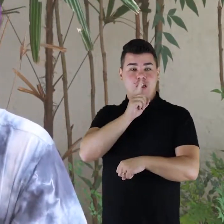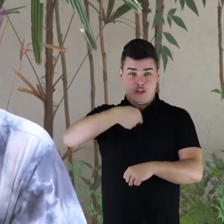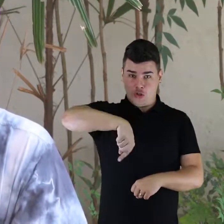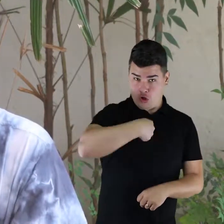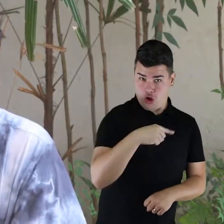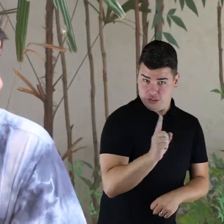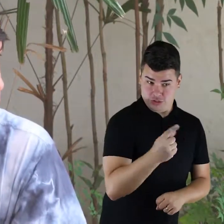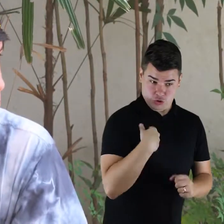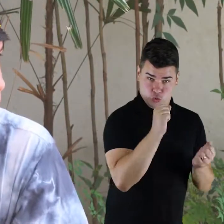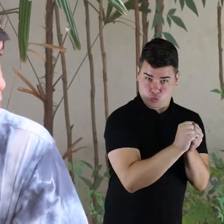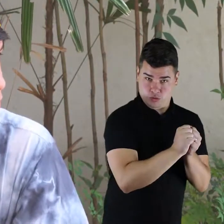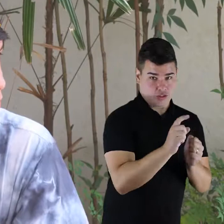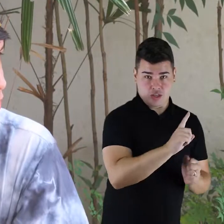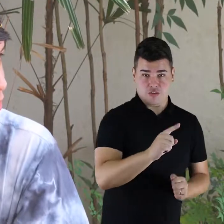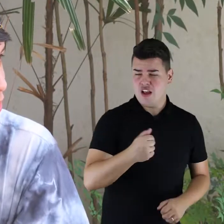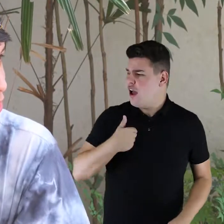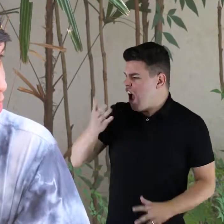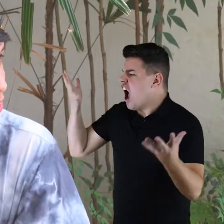gente. Aruan olha para o lado.